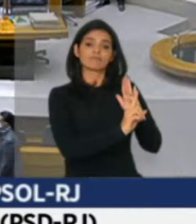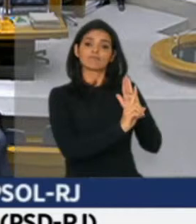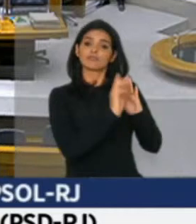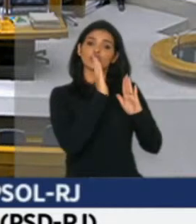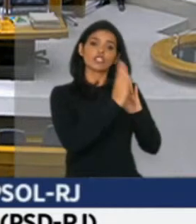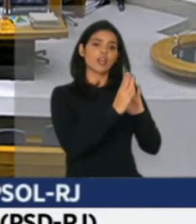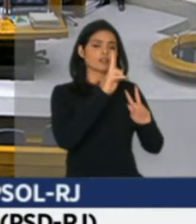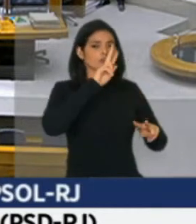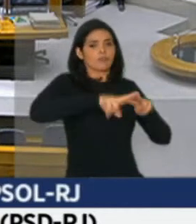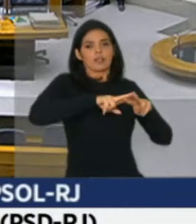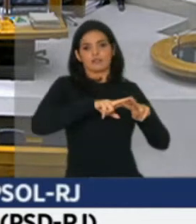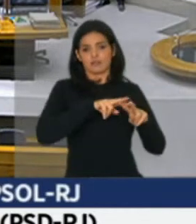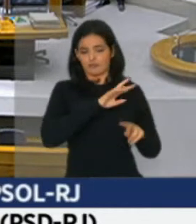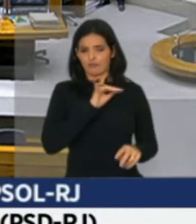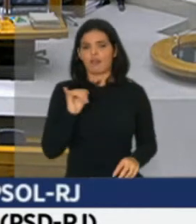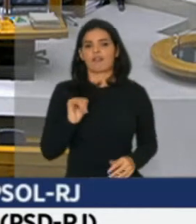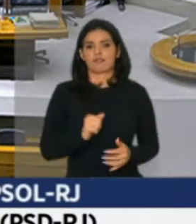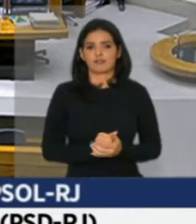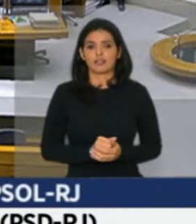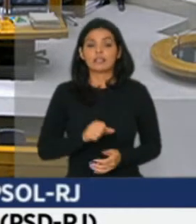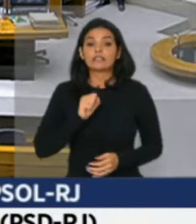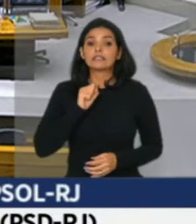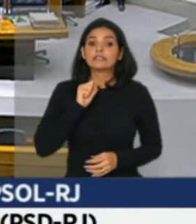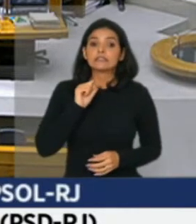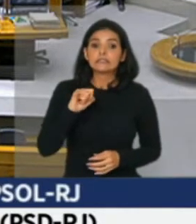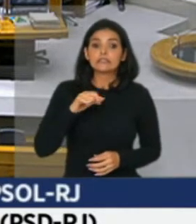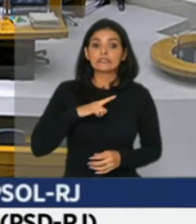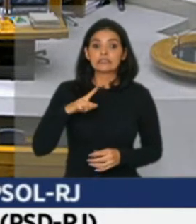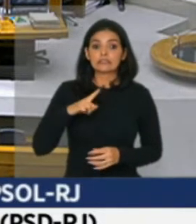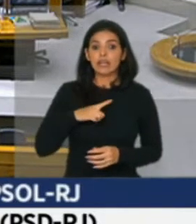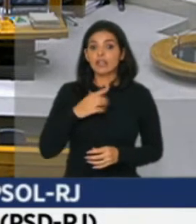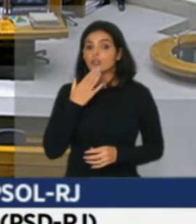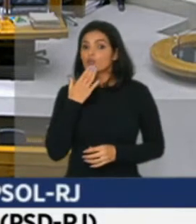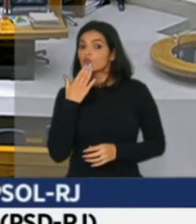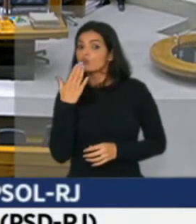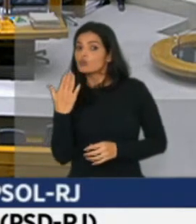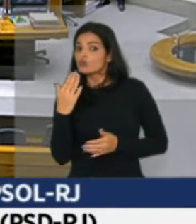prisional. Se há uma solicitação de suspensão,